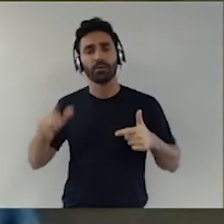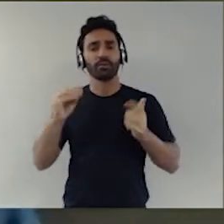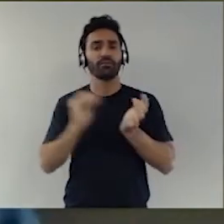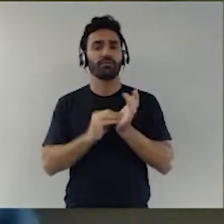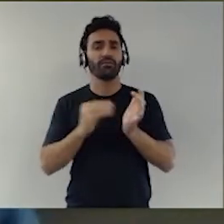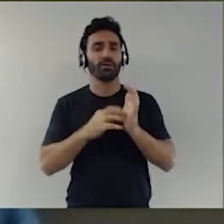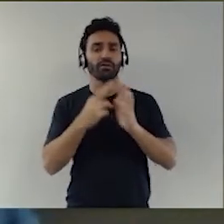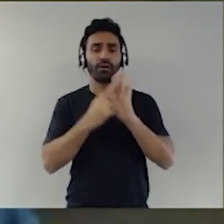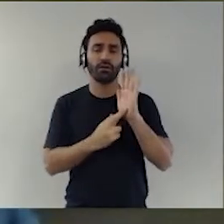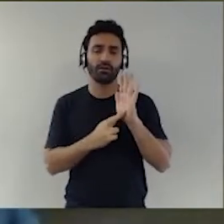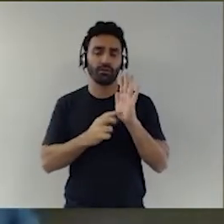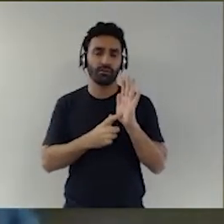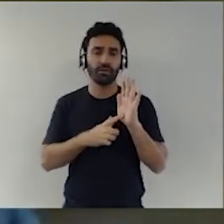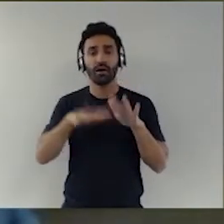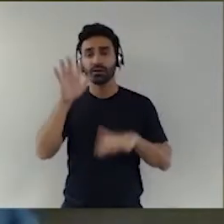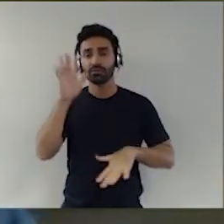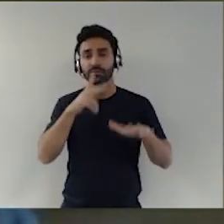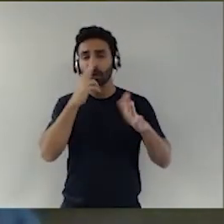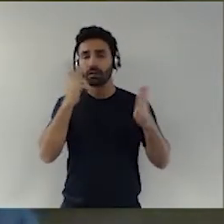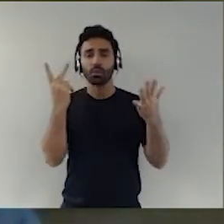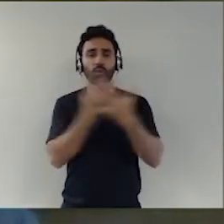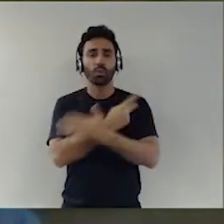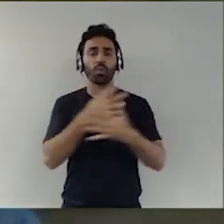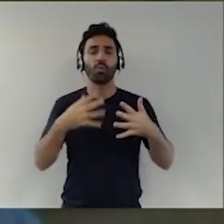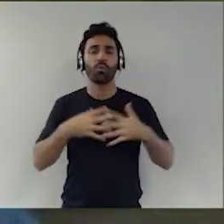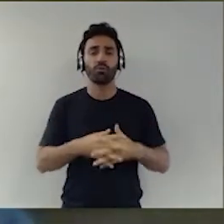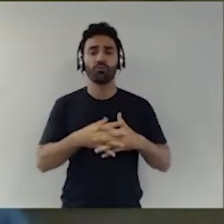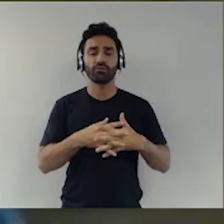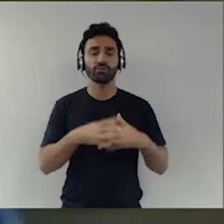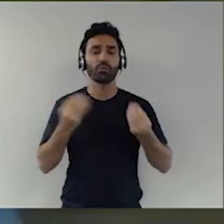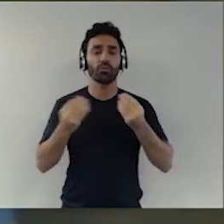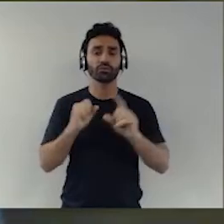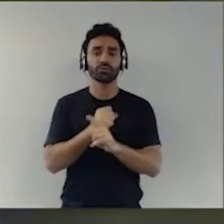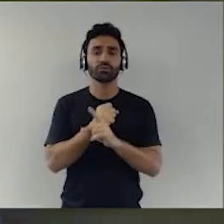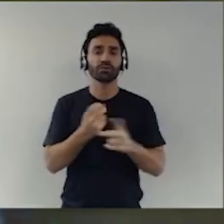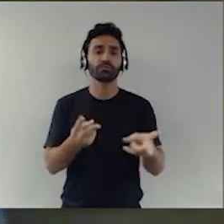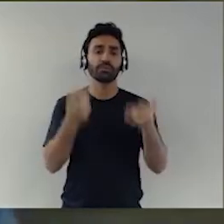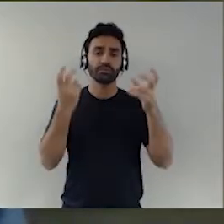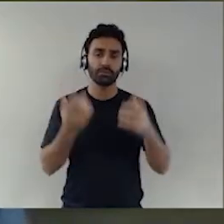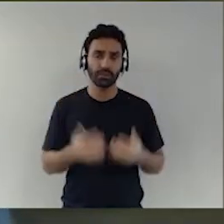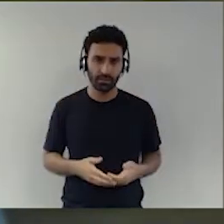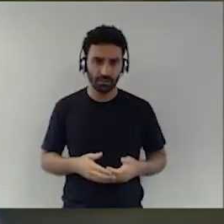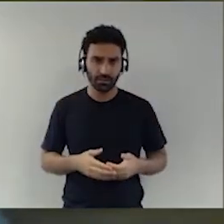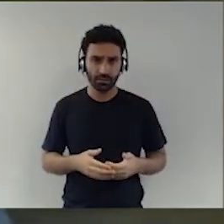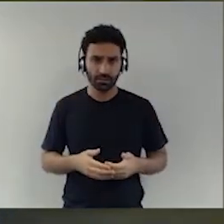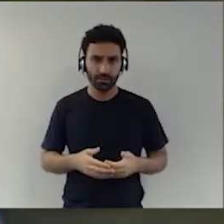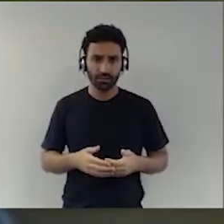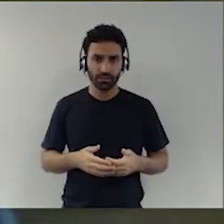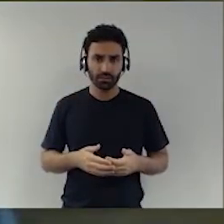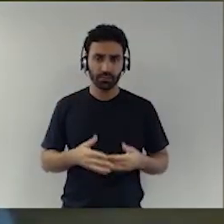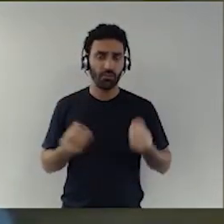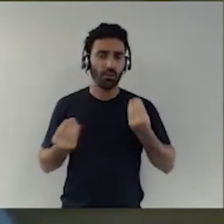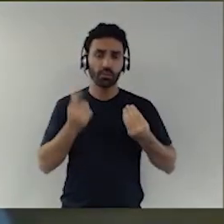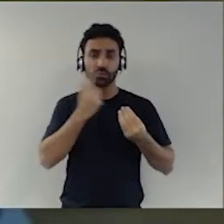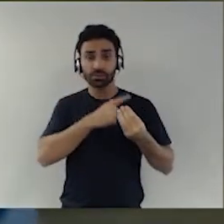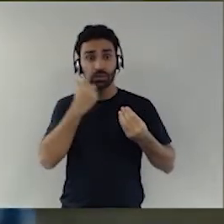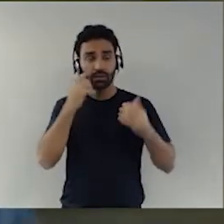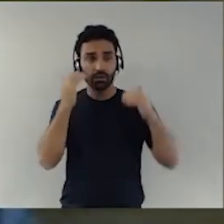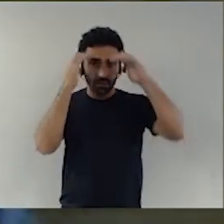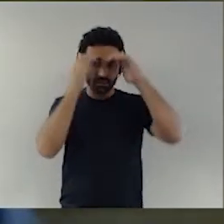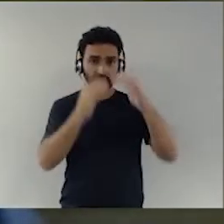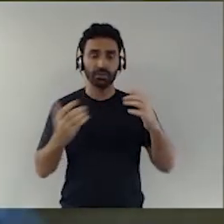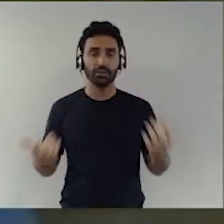e muitas vezes de confusão na percepção da sociedade sobre qual medida deveria obedecer. Uma